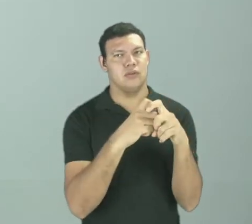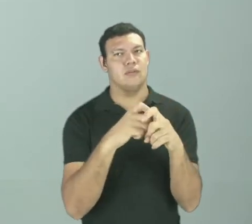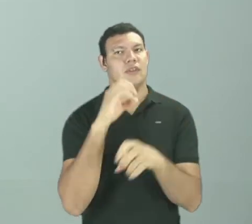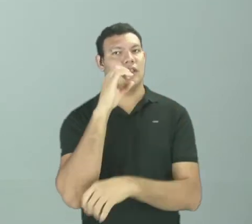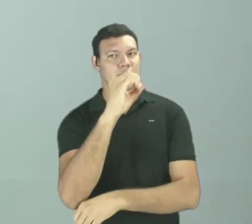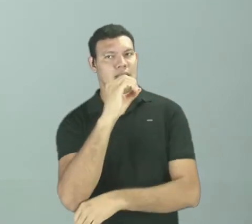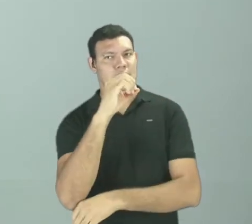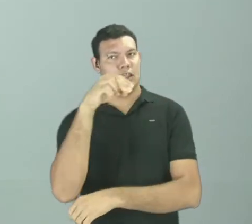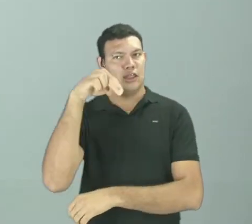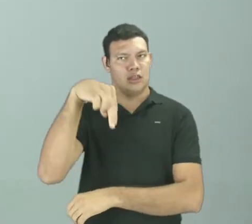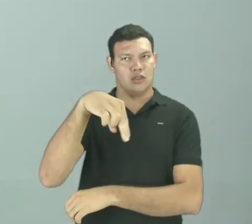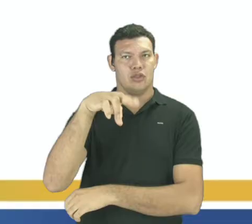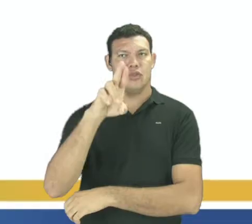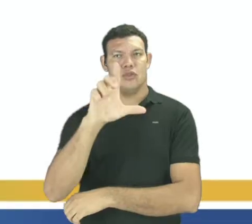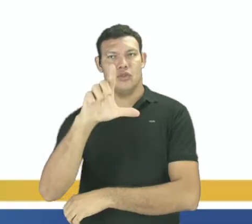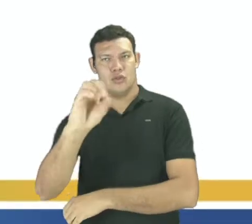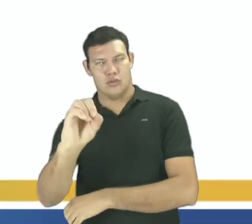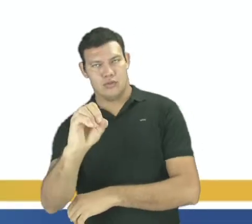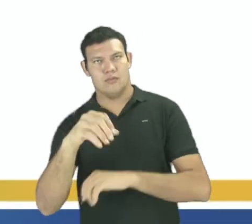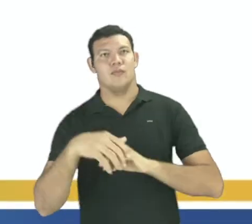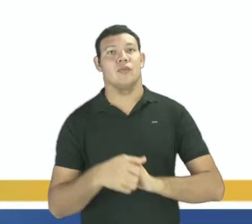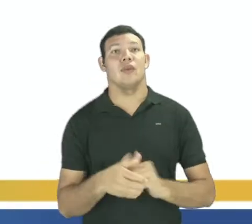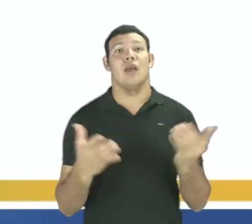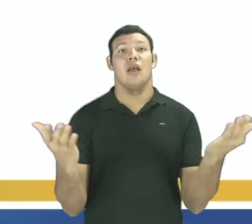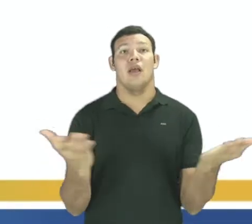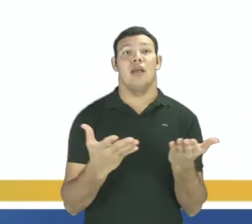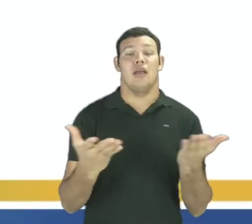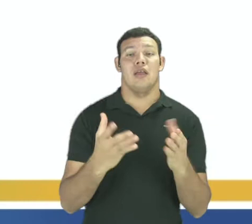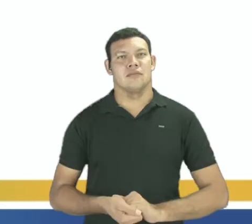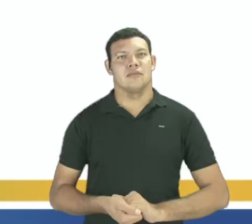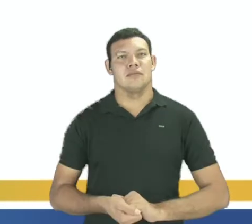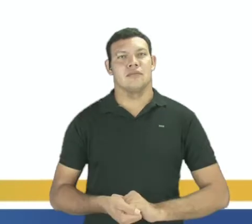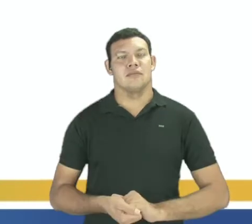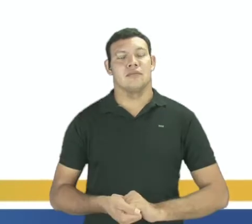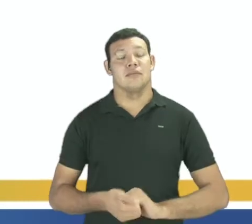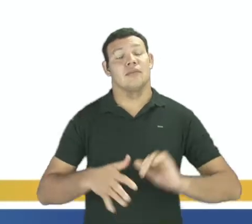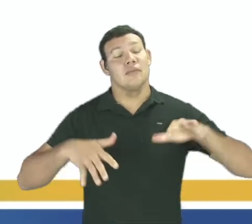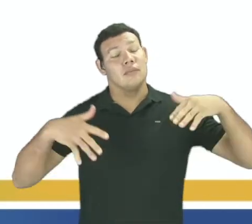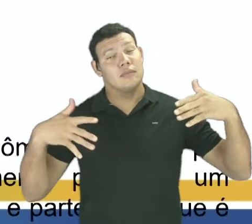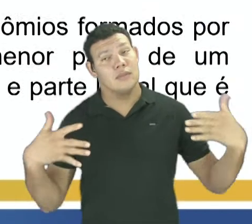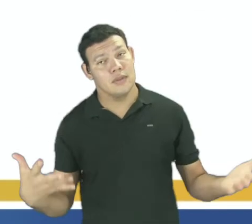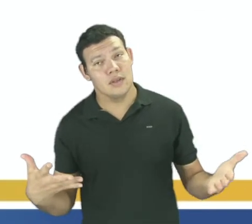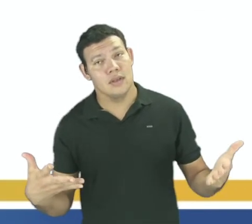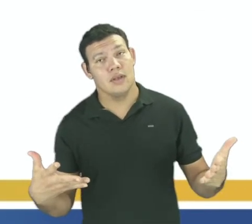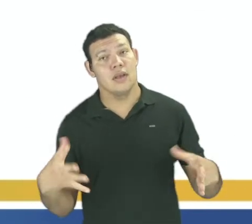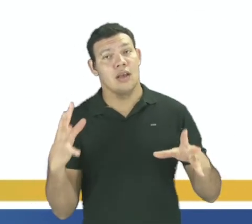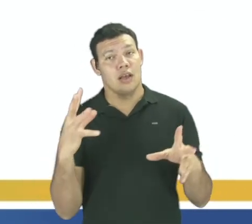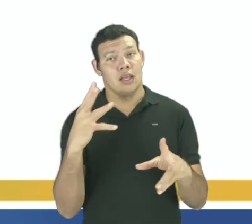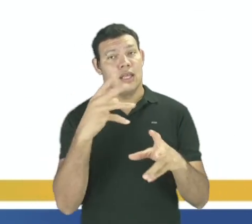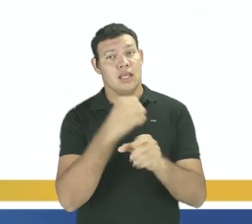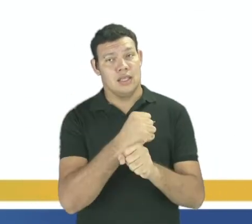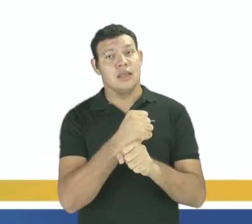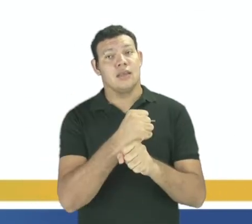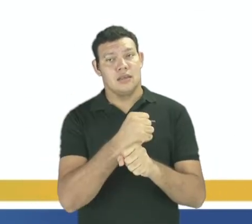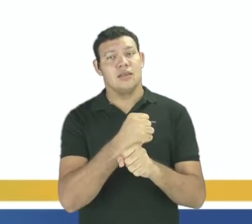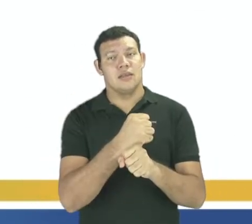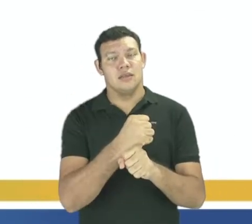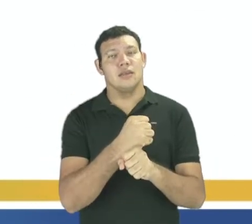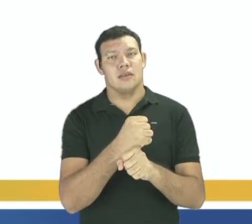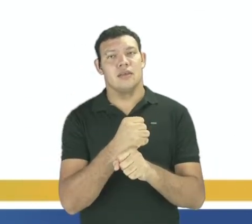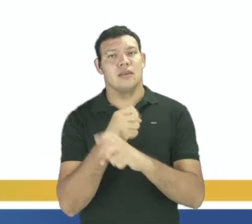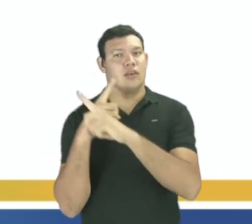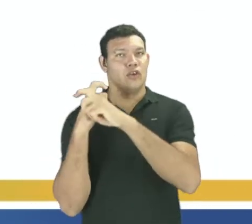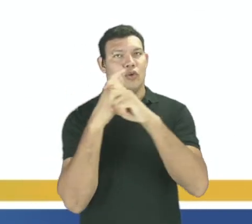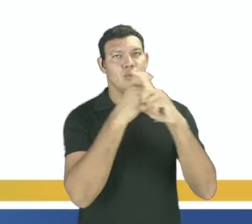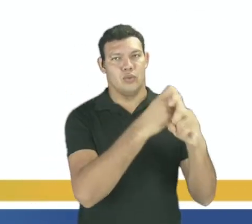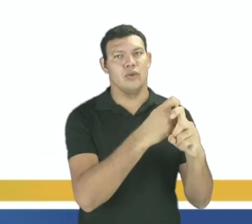e a subtração de polinômio. Então acompanhe comigo. Então, pessoal, a adição de polinômio é uma expressão